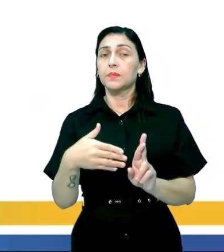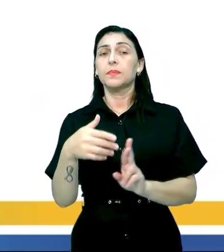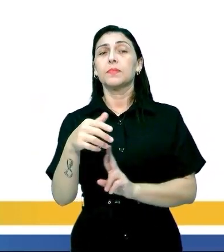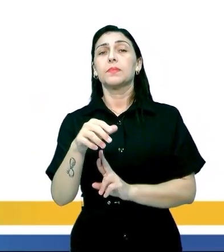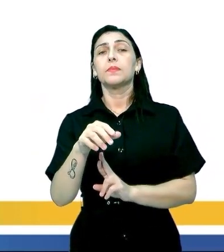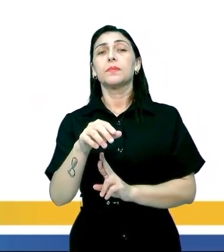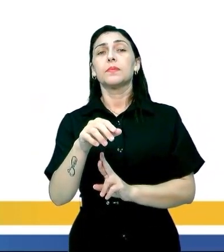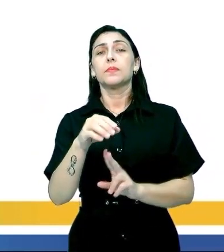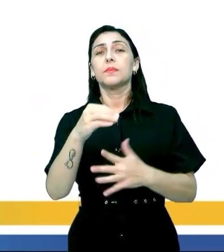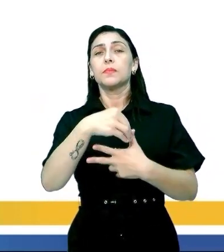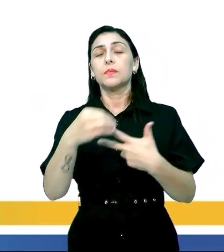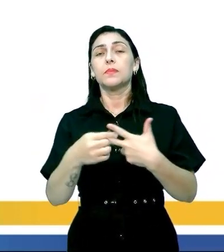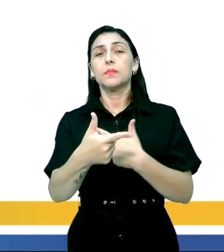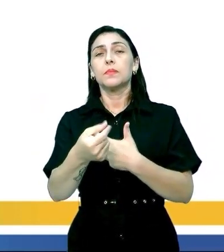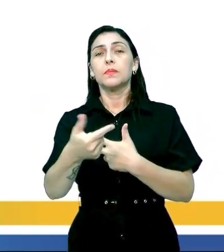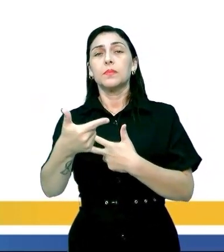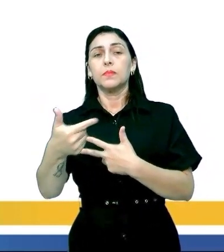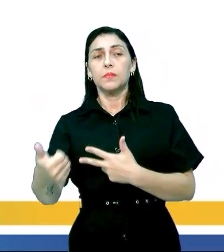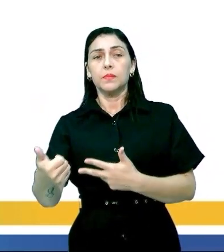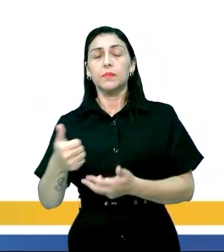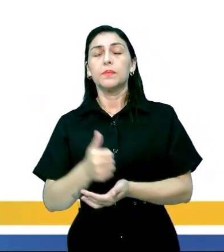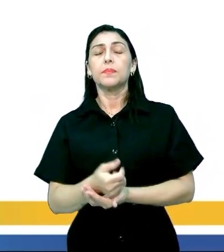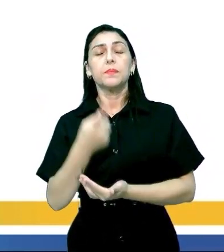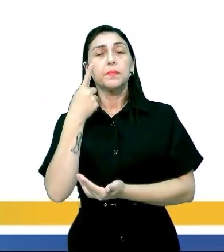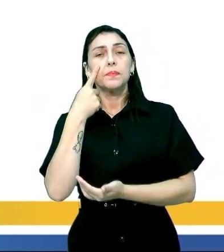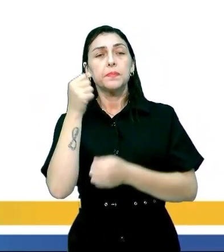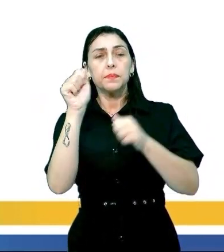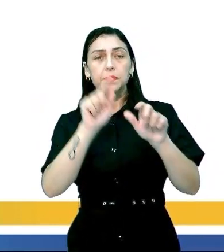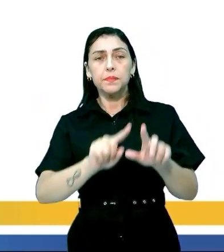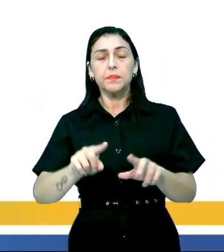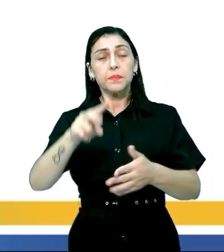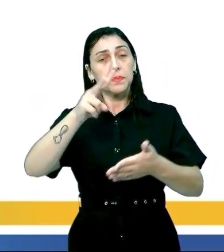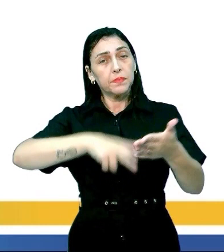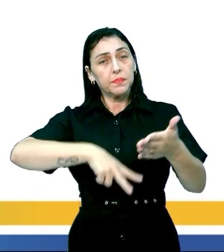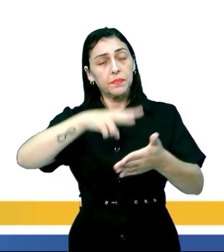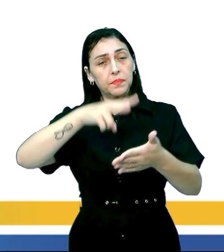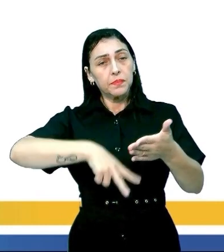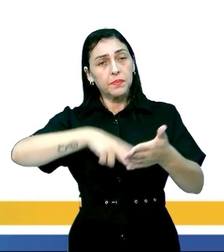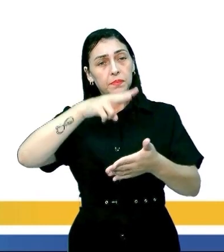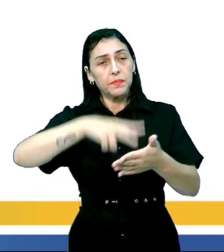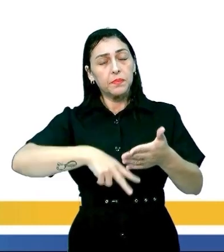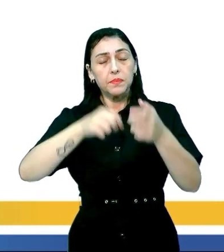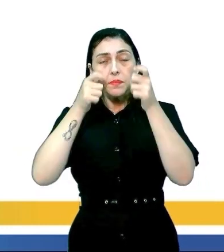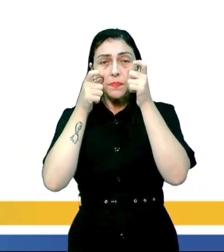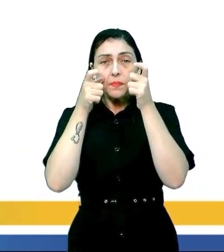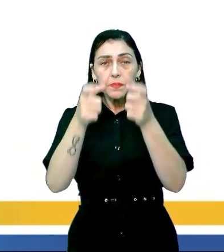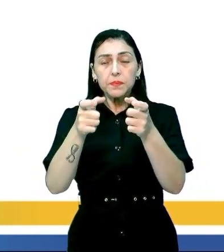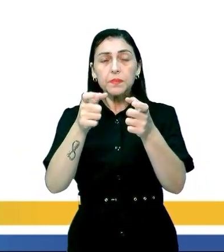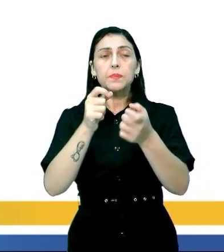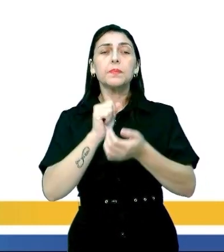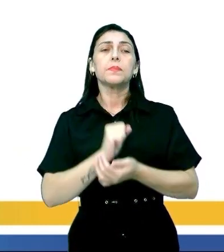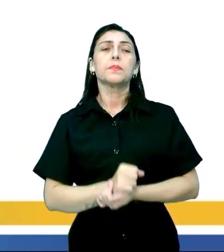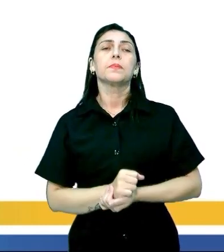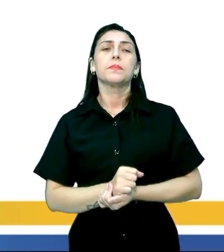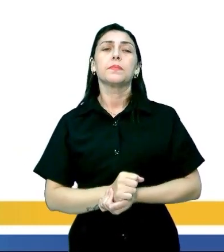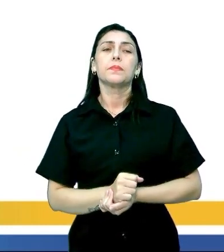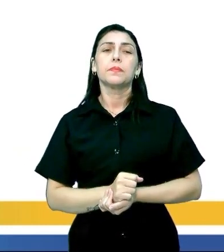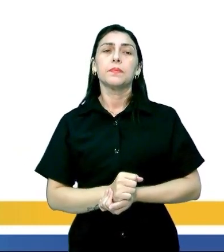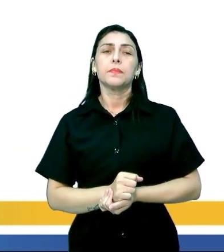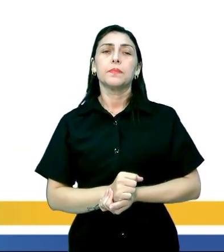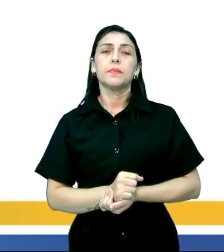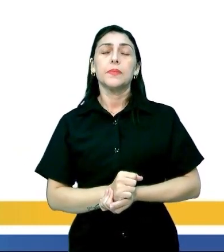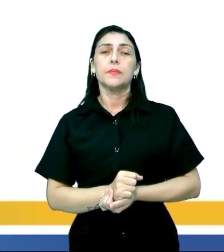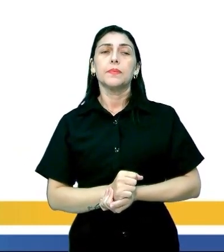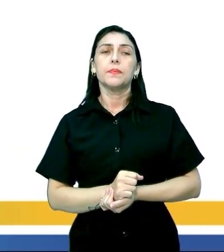de 2021. Acompanhem com bastante atenção a leitura do